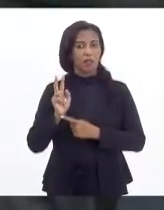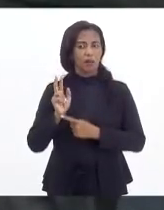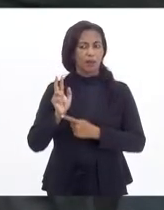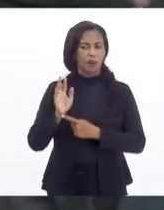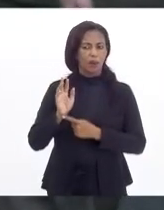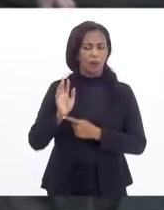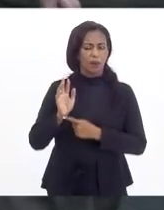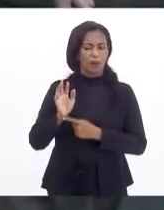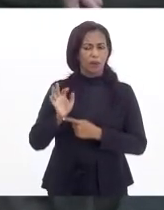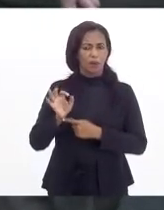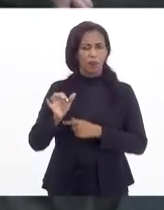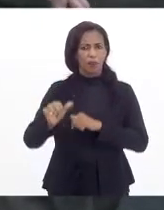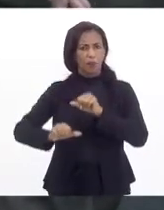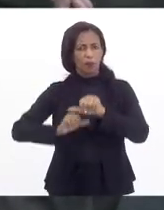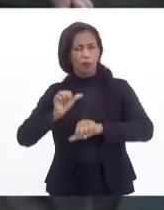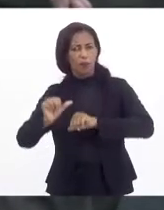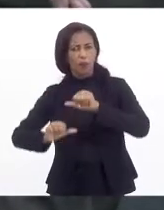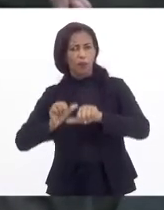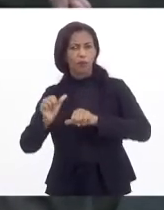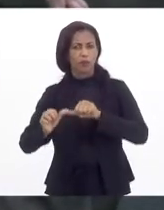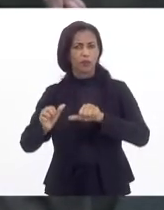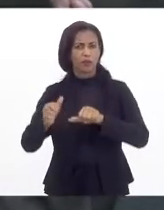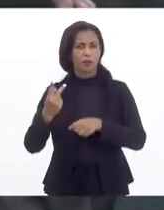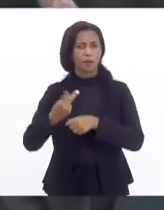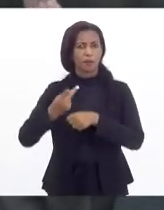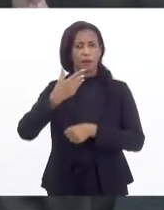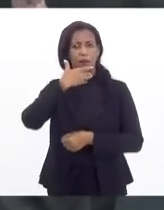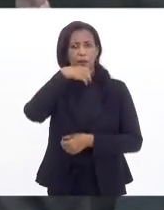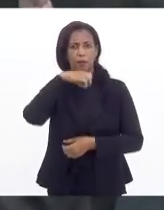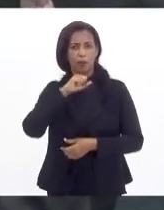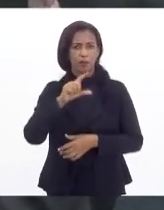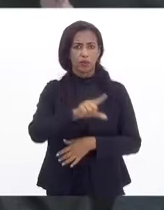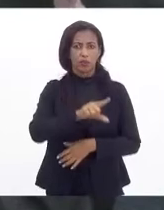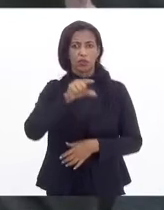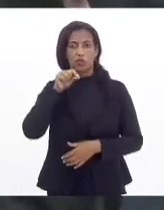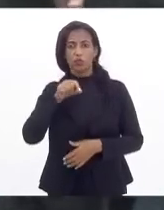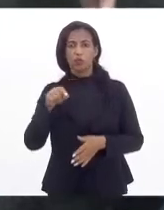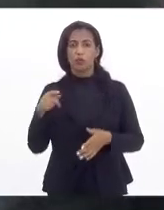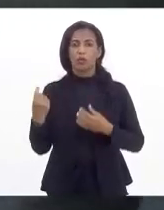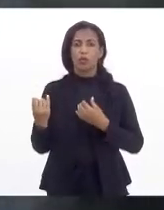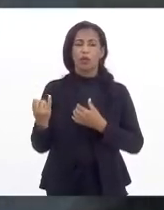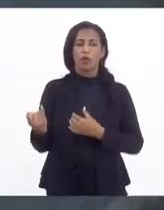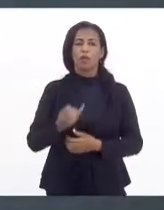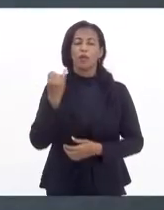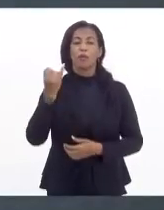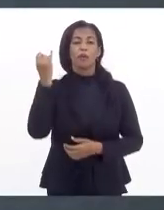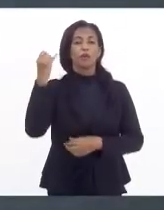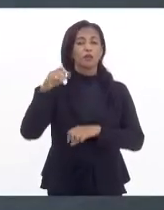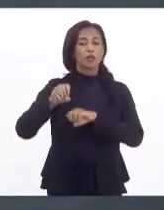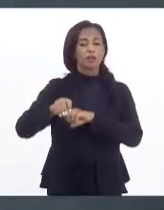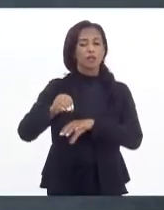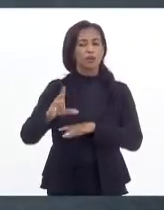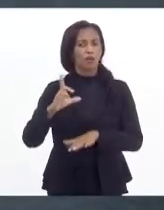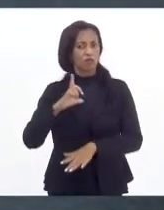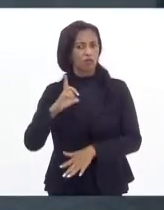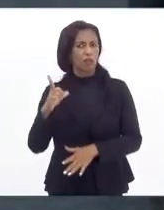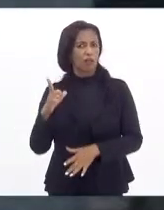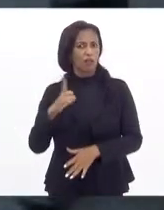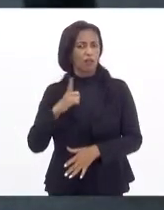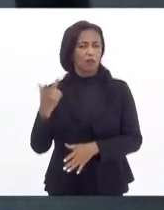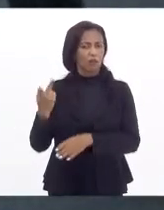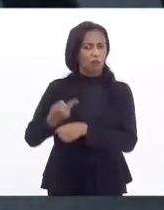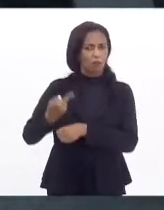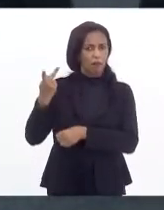trazer alguns aperfeiçoamentos no Prêmio Paulo Freire, destacando um pouco o papel que a Comissão de Educação já cumpre na concessão do